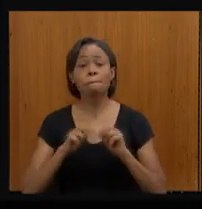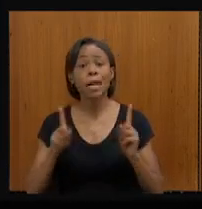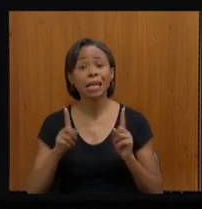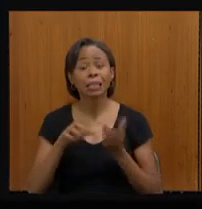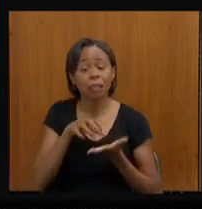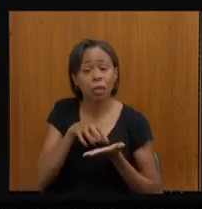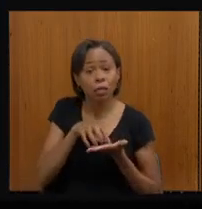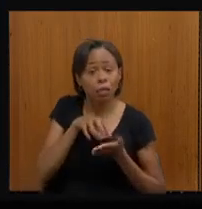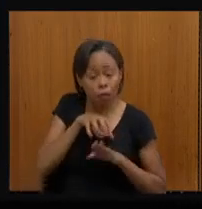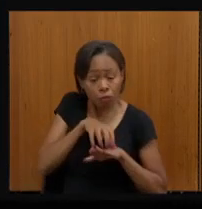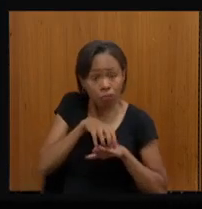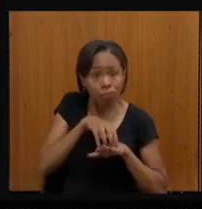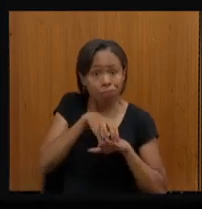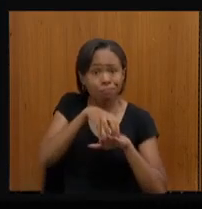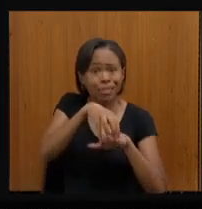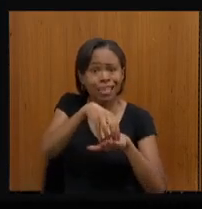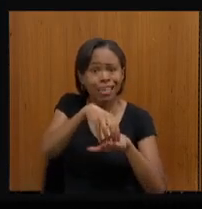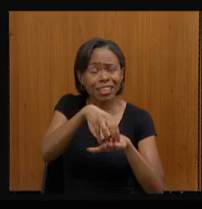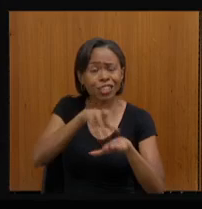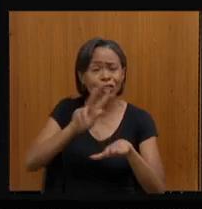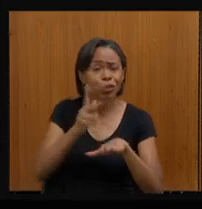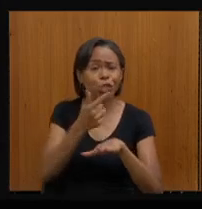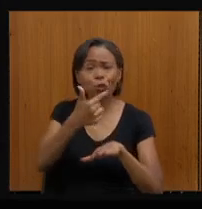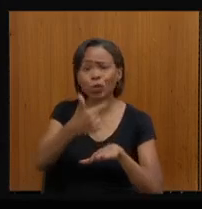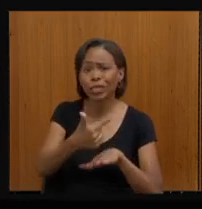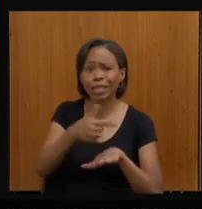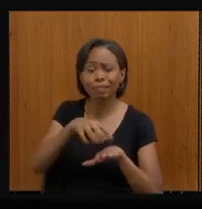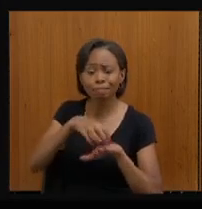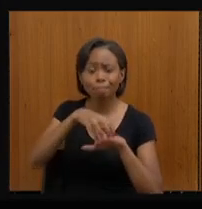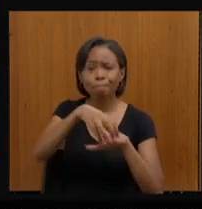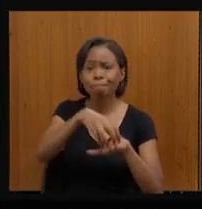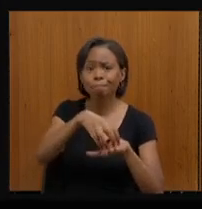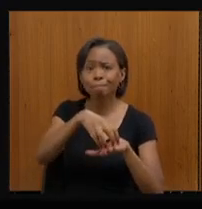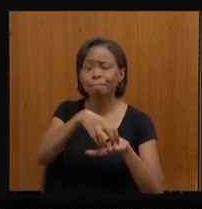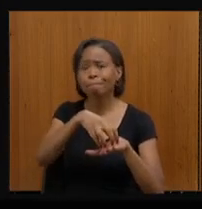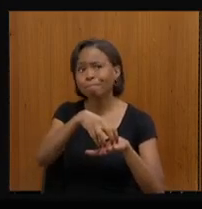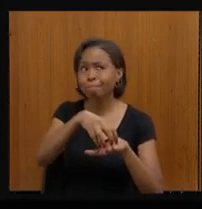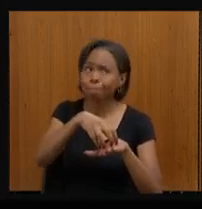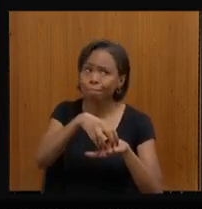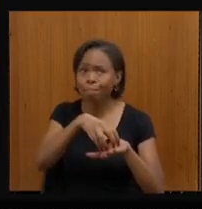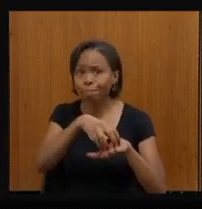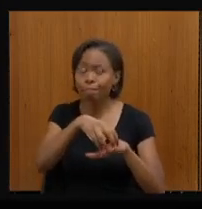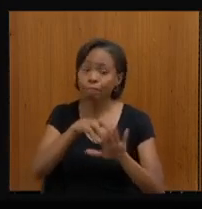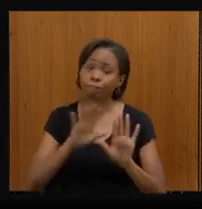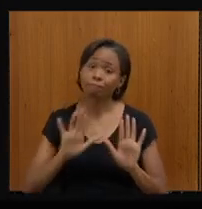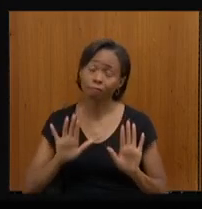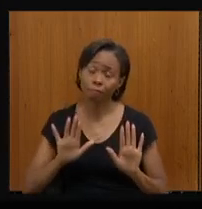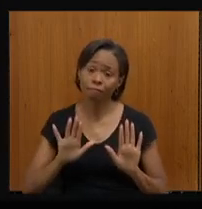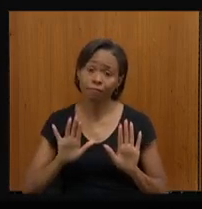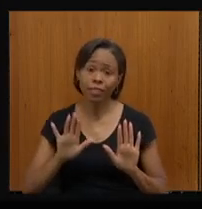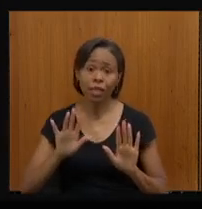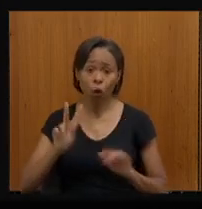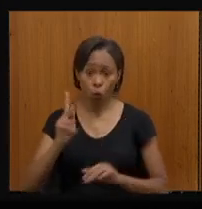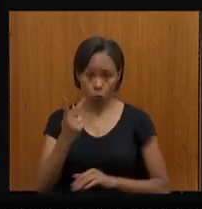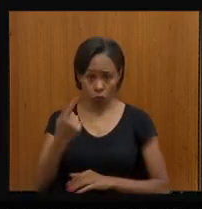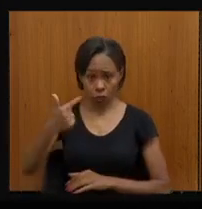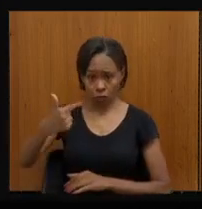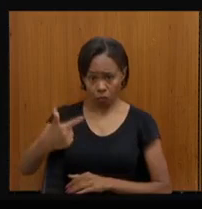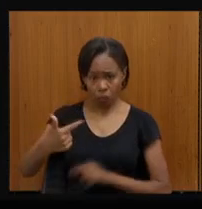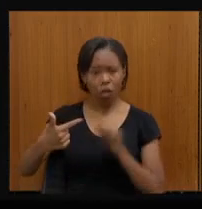do hidrogênio ainda é um grande então tem falado muito essa gente tem que lembrar hidrogênio é uma